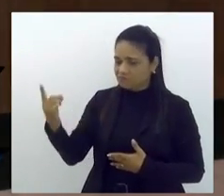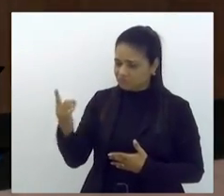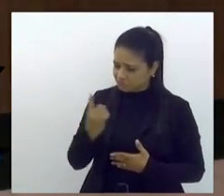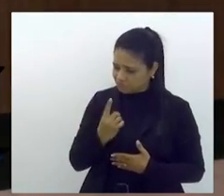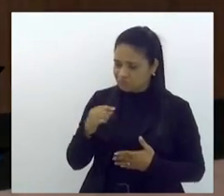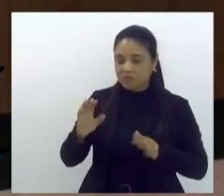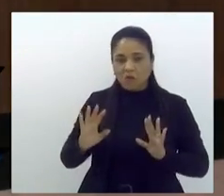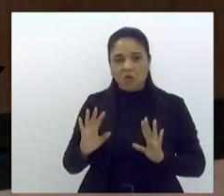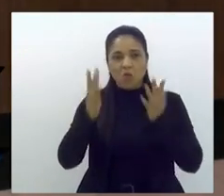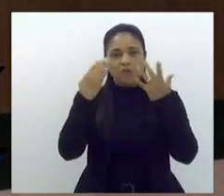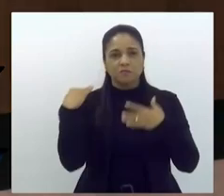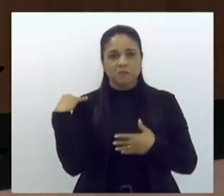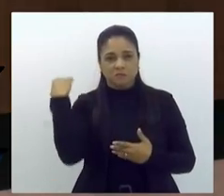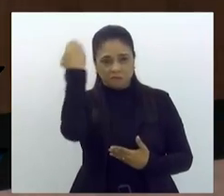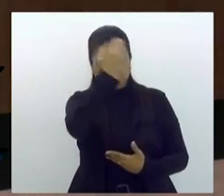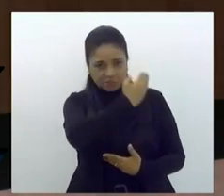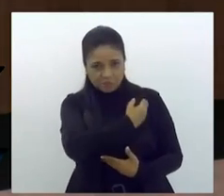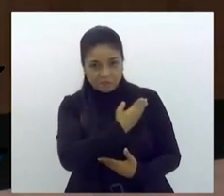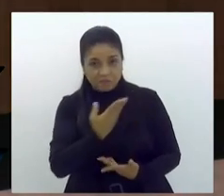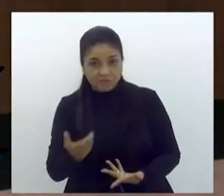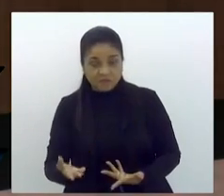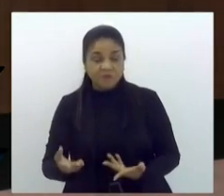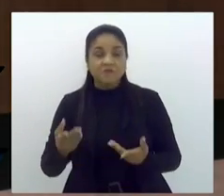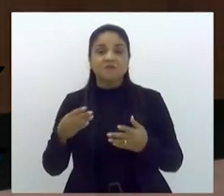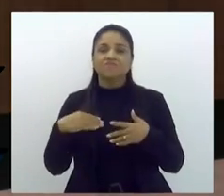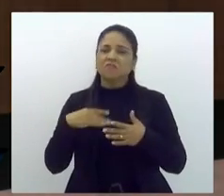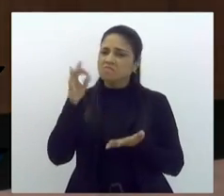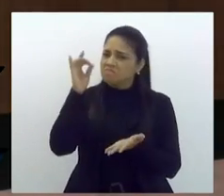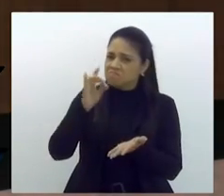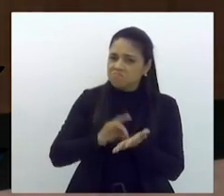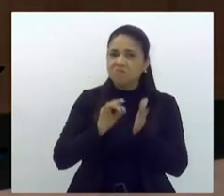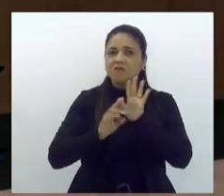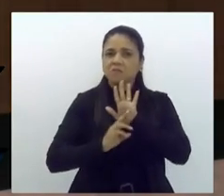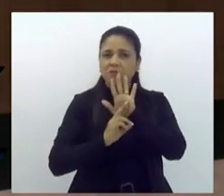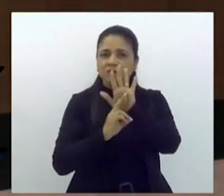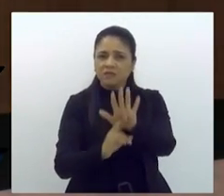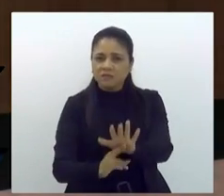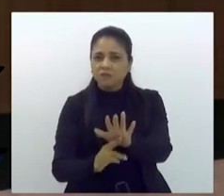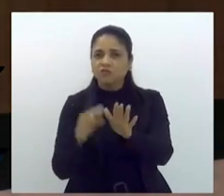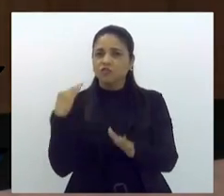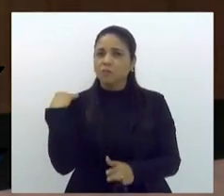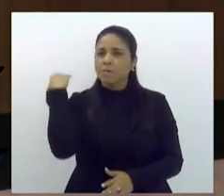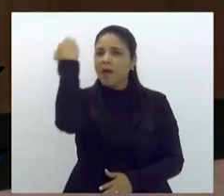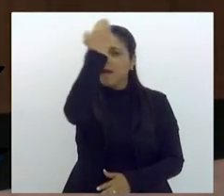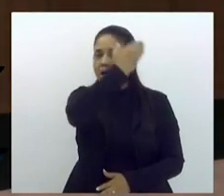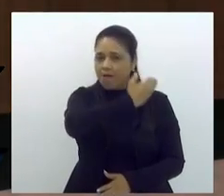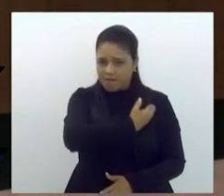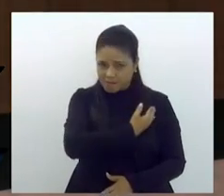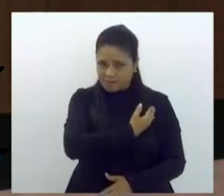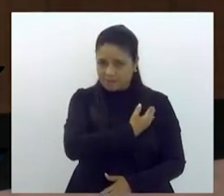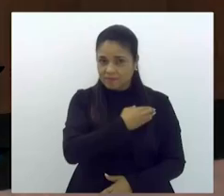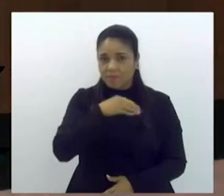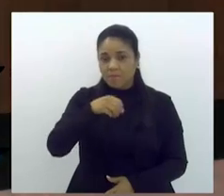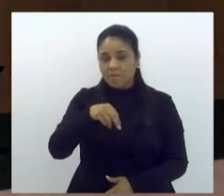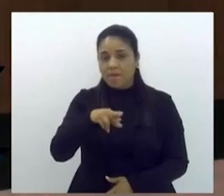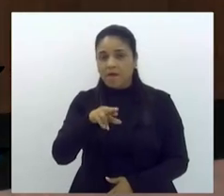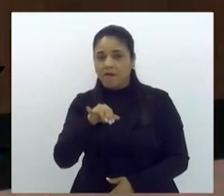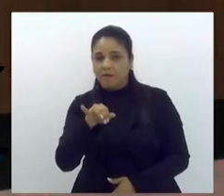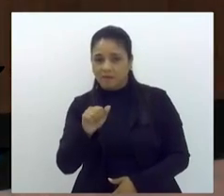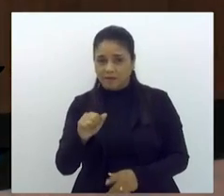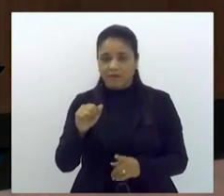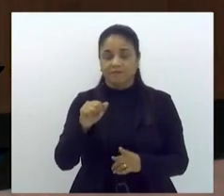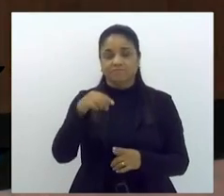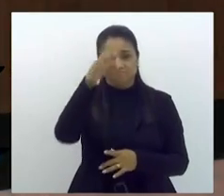comemoração para que a gente entenda verdadeiramente Qual é a representação de Maria Santíssima Maria Santíssima é mãe